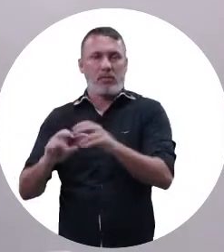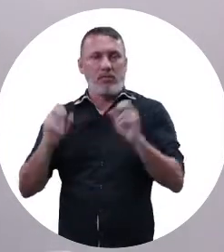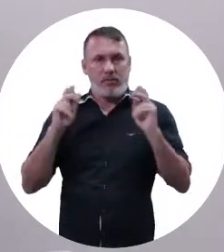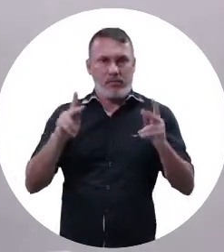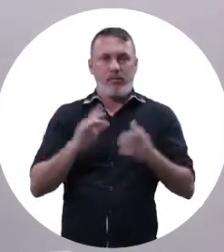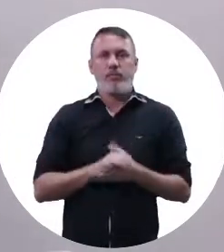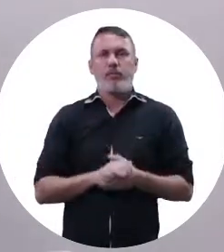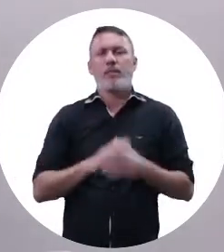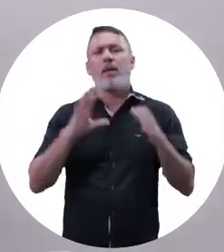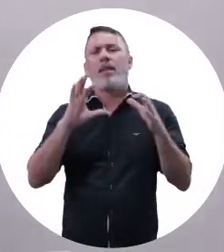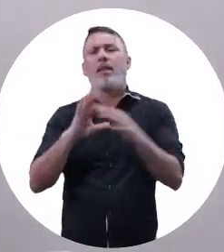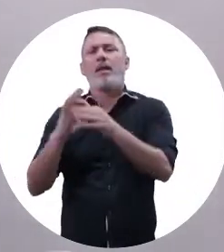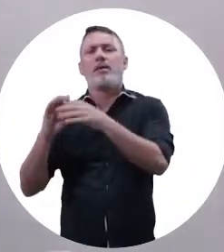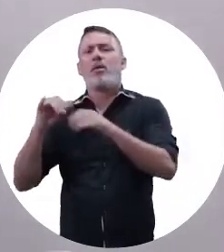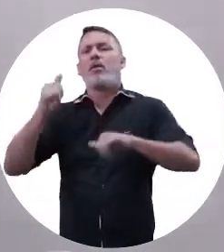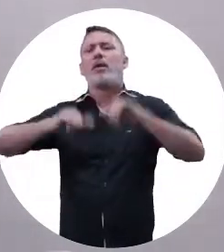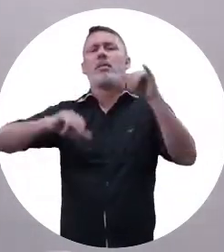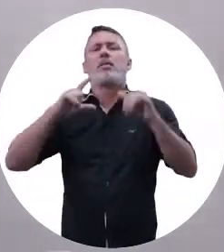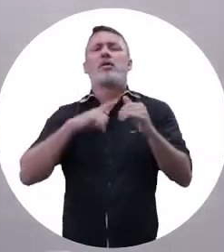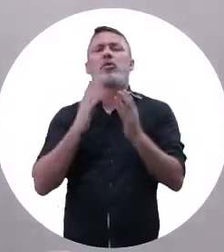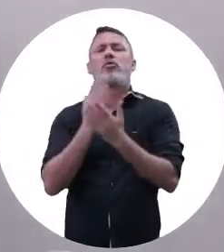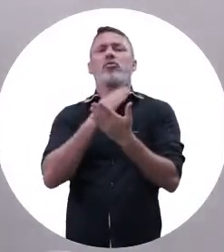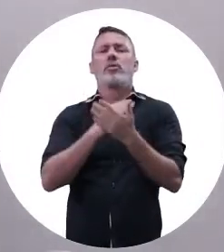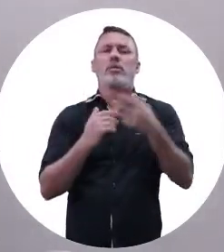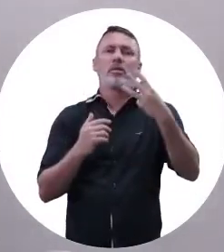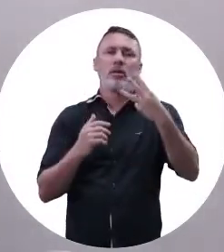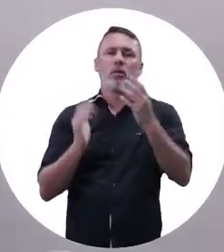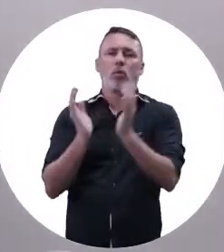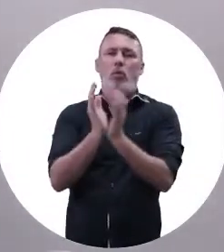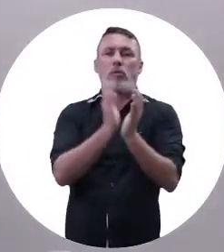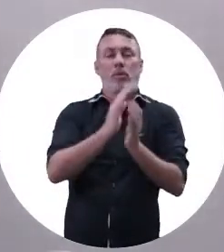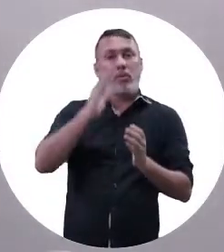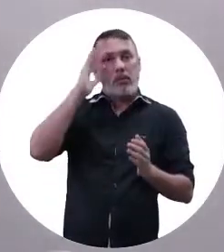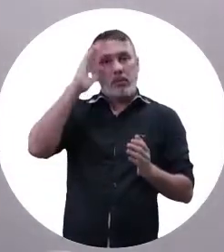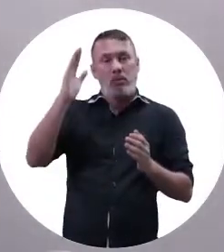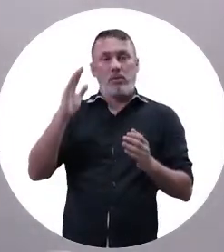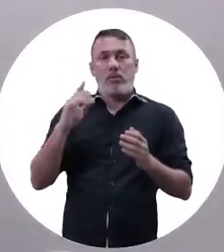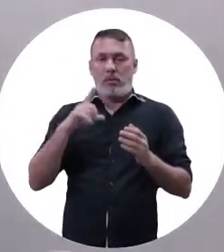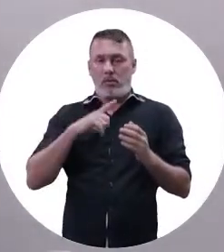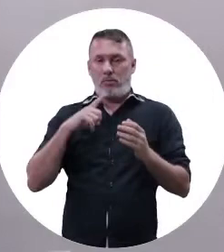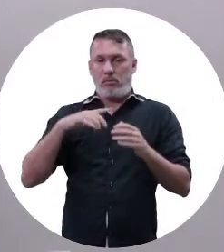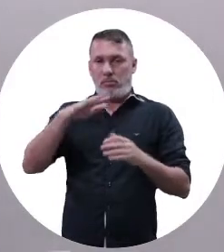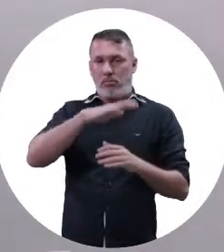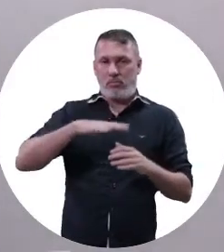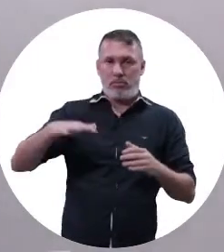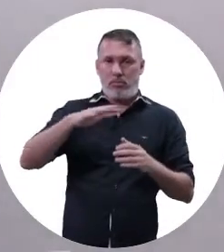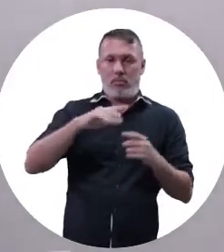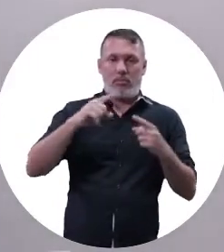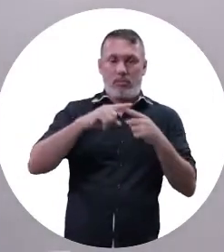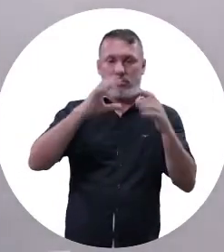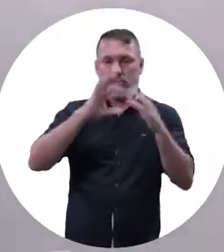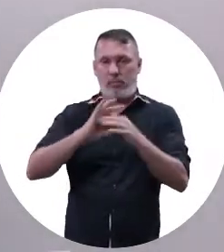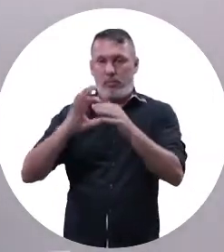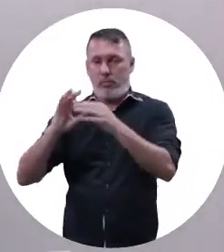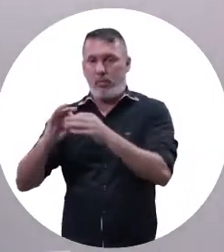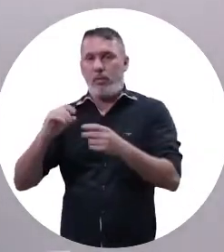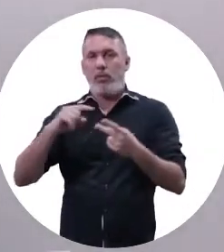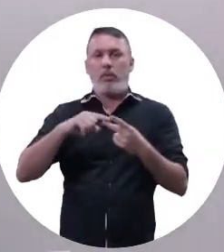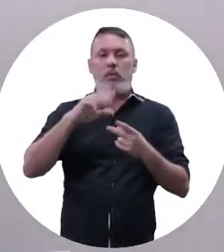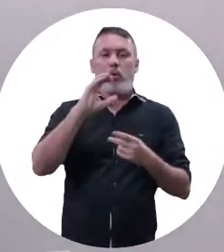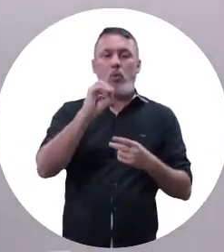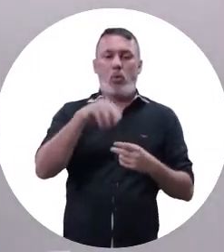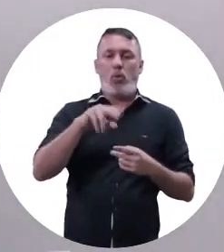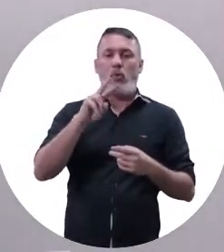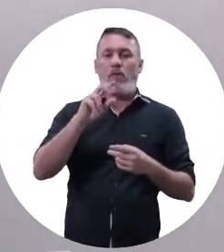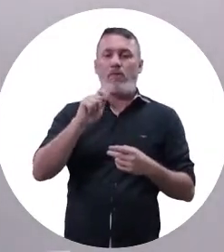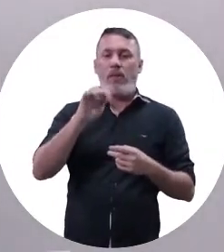ligações. Essas ligações químicas são divididas em 3 grupos principais: ligação iônica, ligação covalente